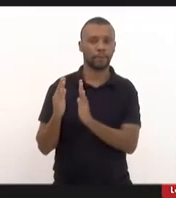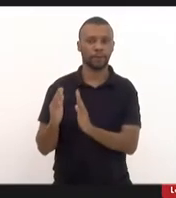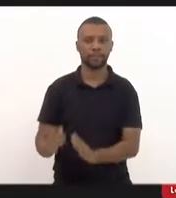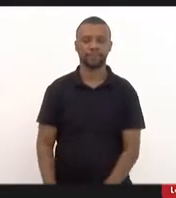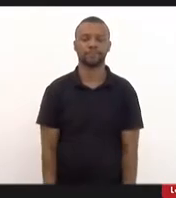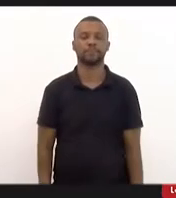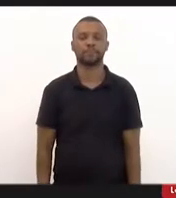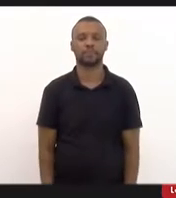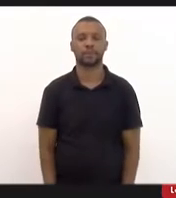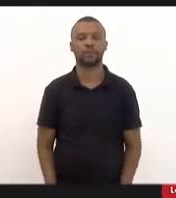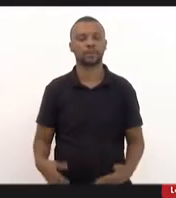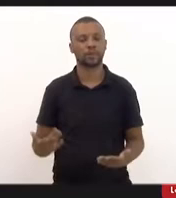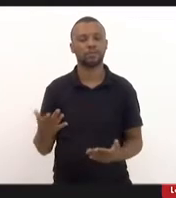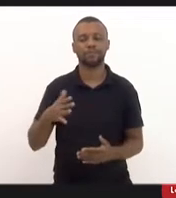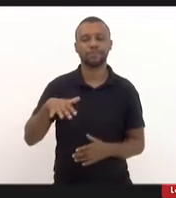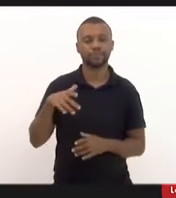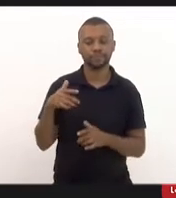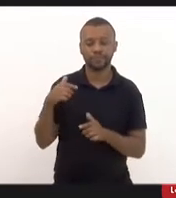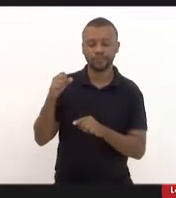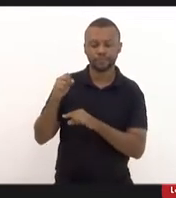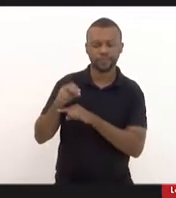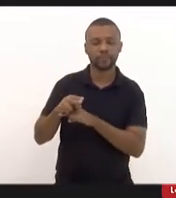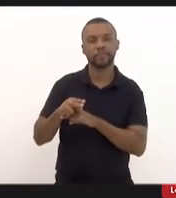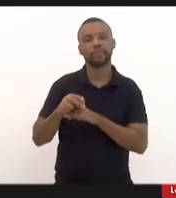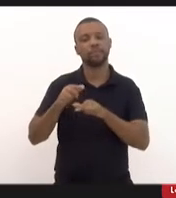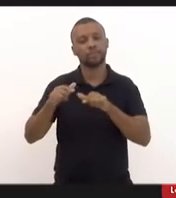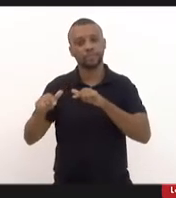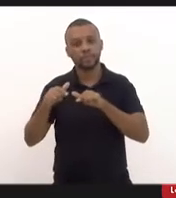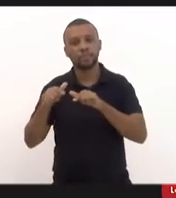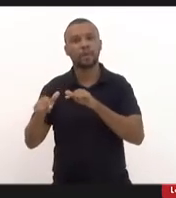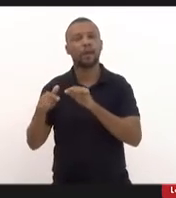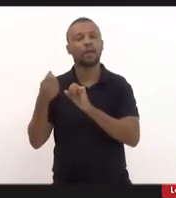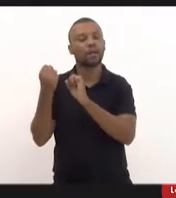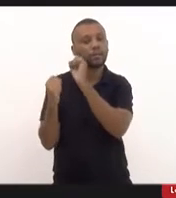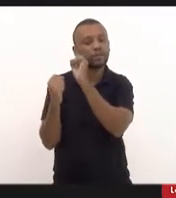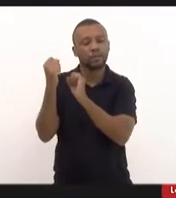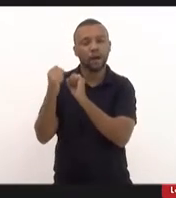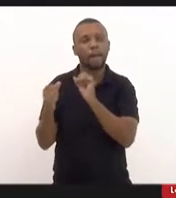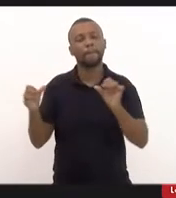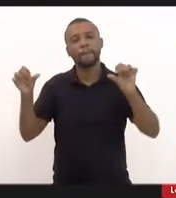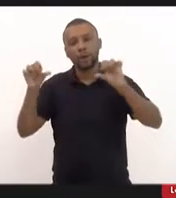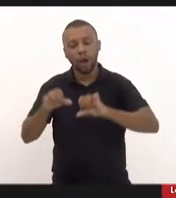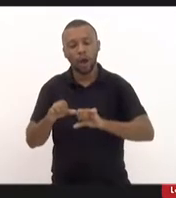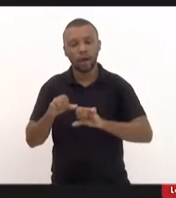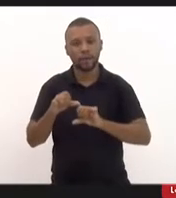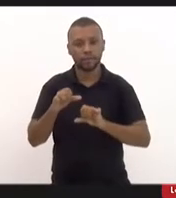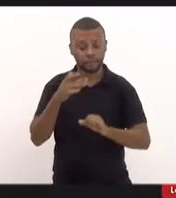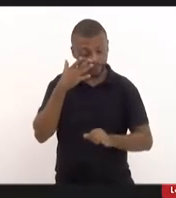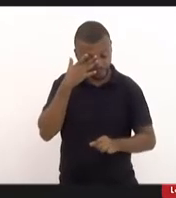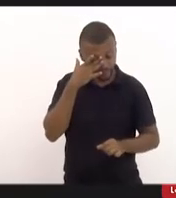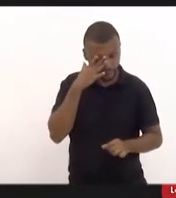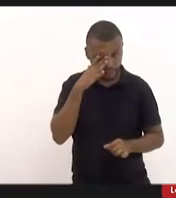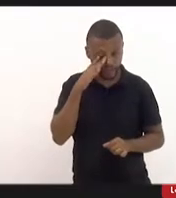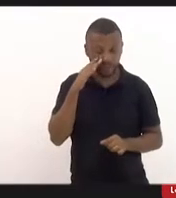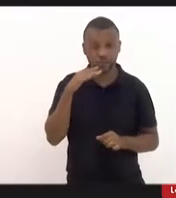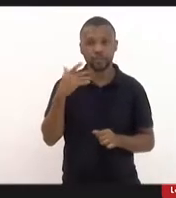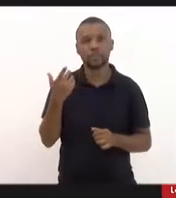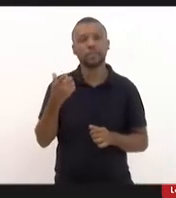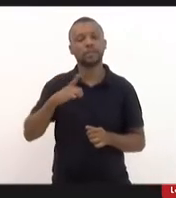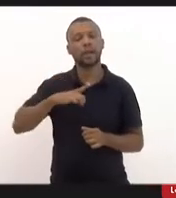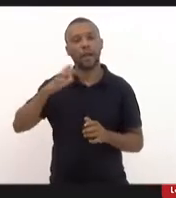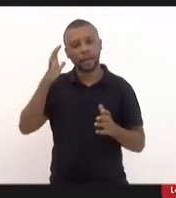Aí o emprego industrial, a situação ainda é pior ainda, e a indústria ela é importante, porque mesmo no cenário da